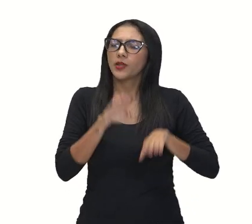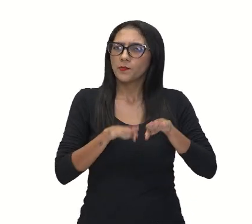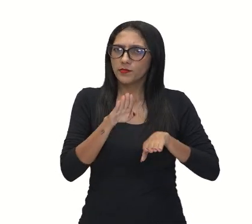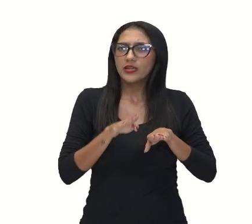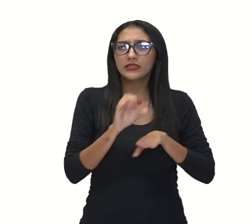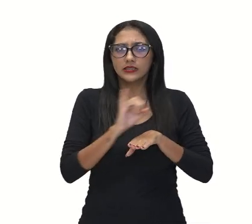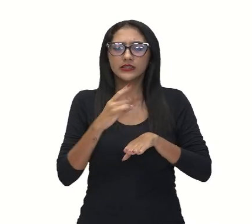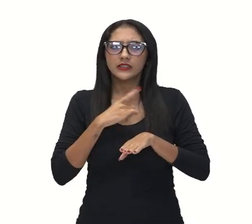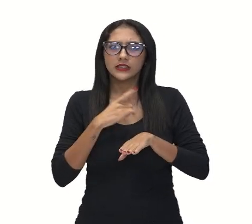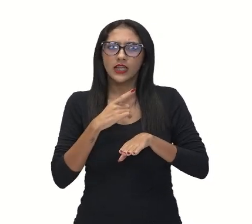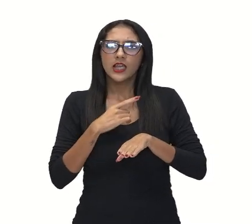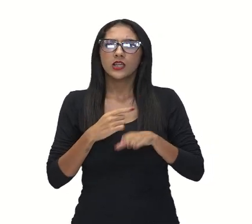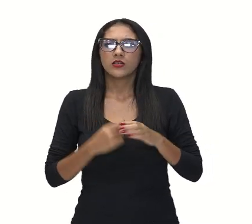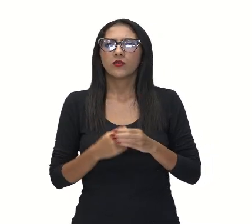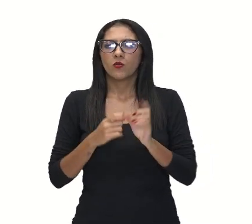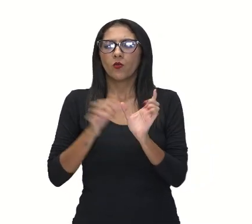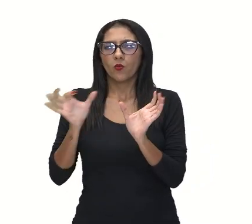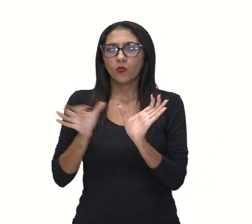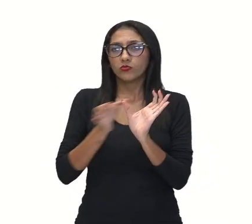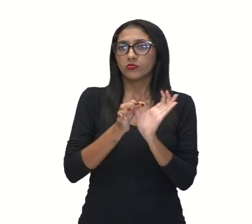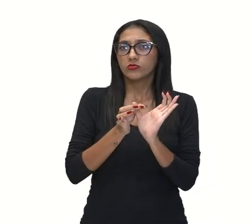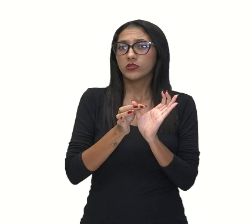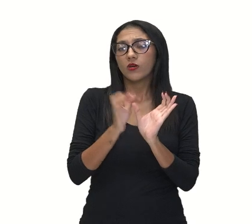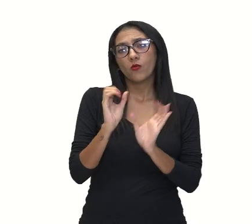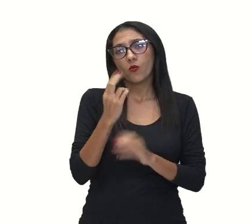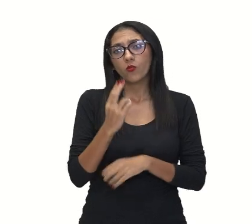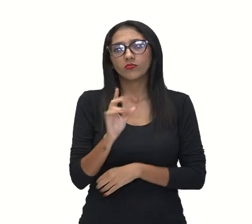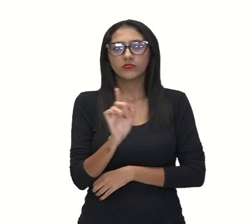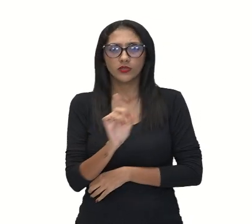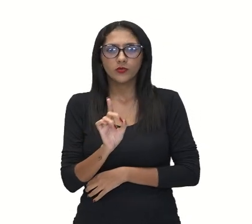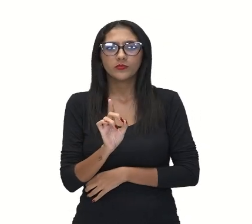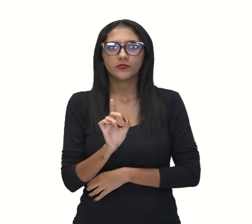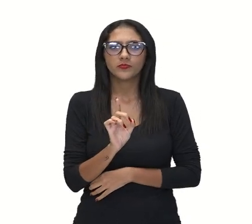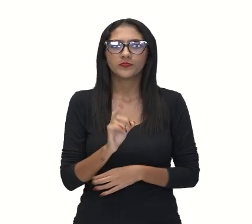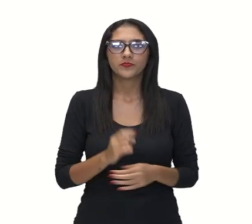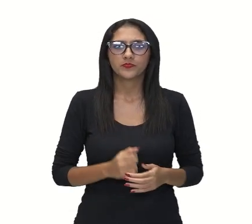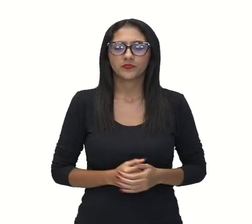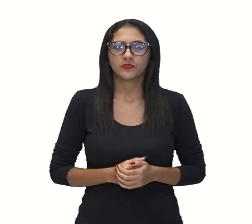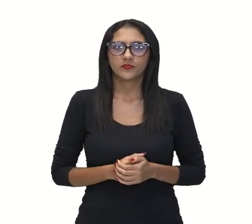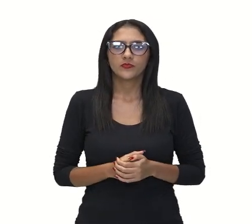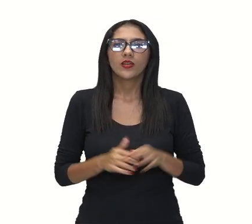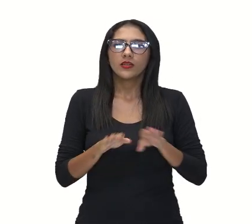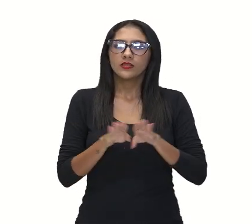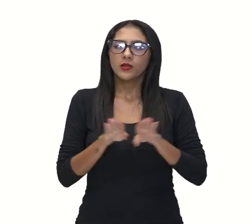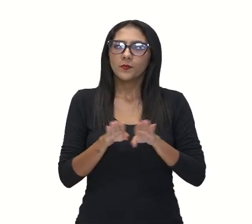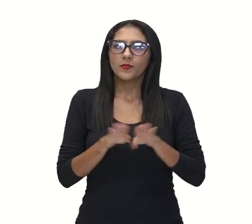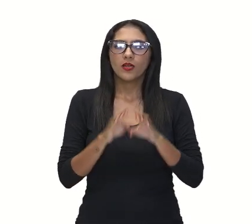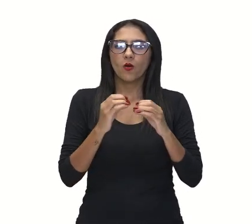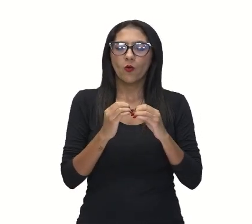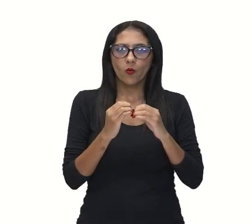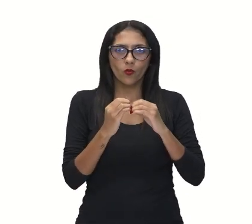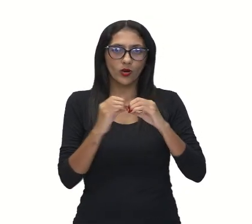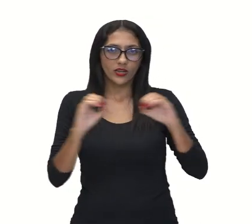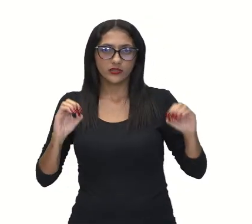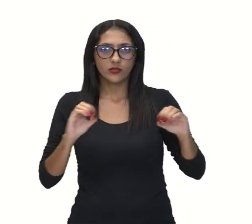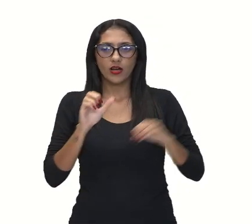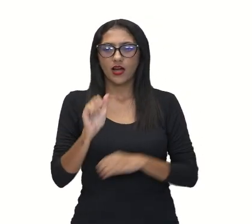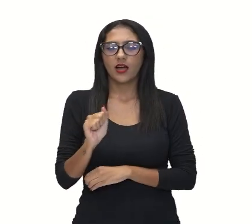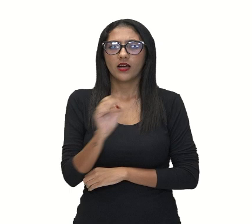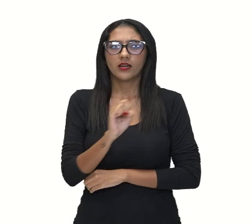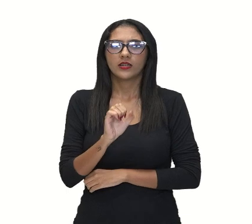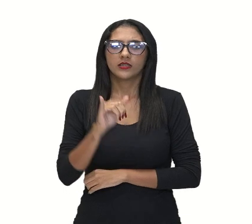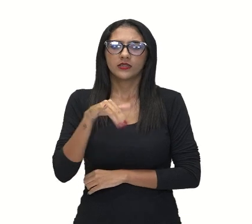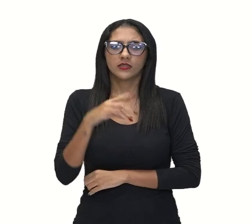de conjunção em período composto por coordenação e orações coordenadas assindéticas,